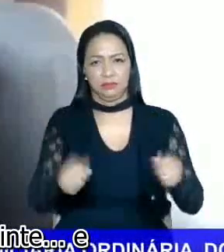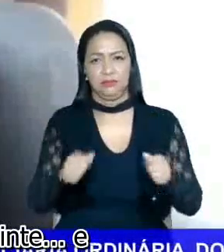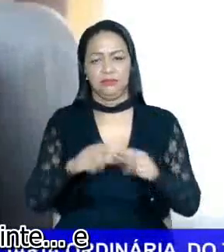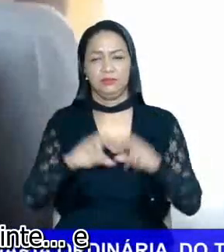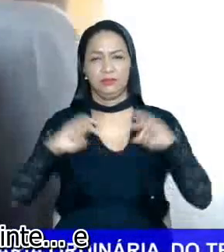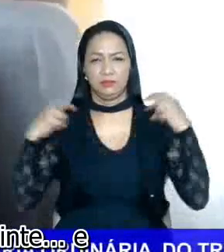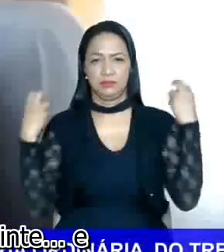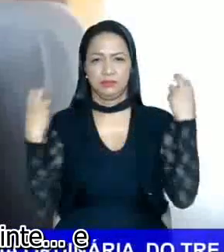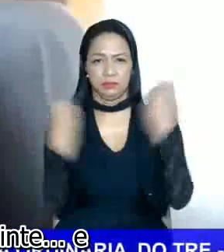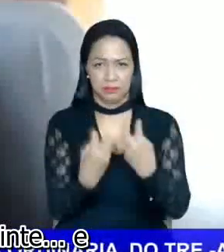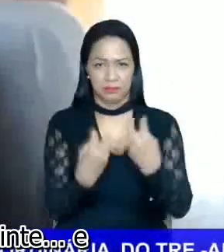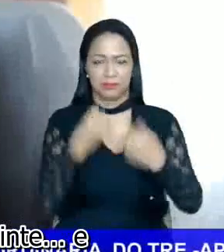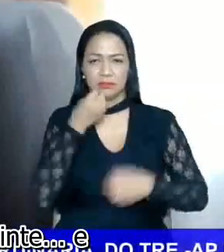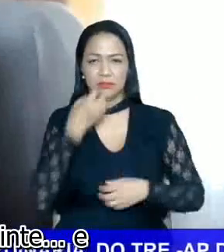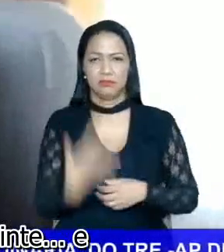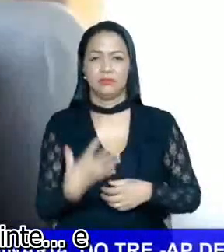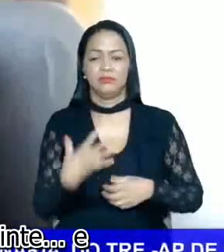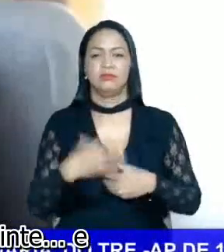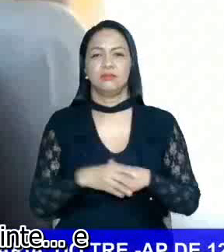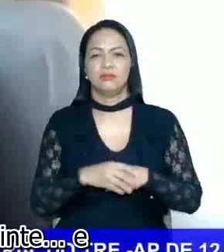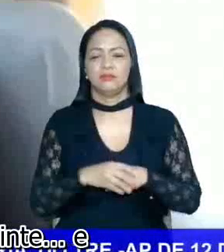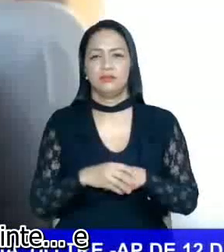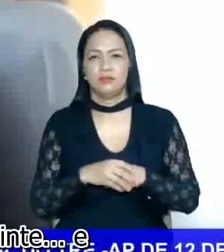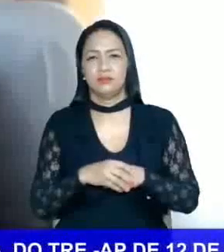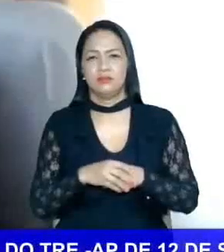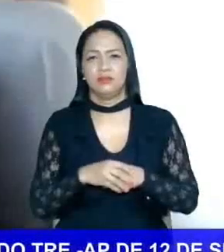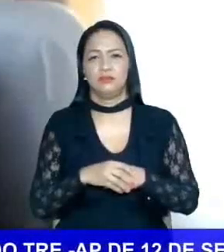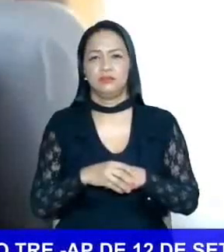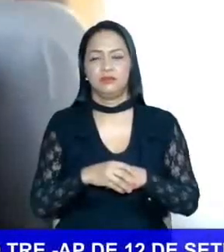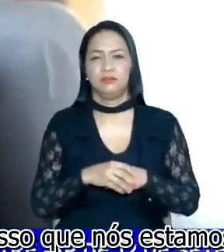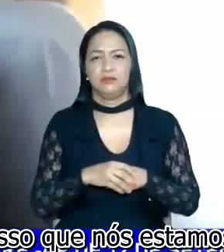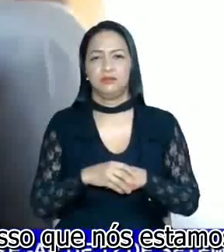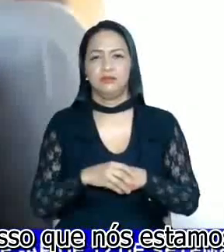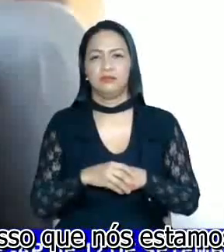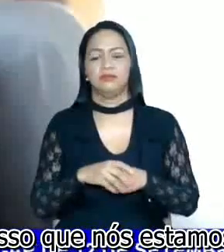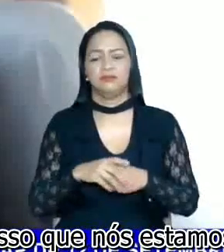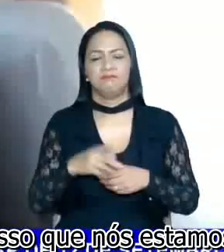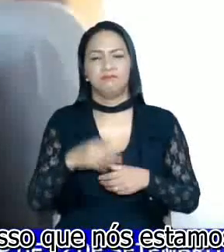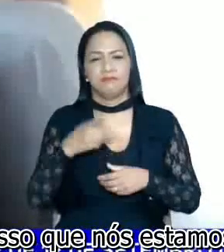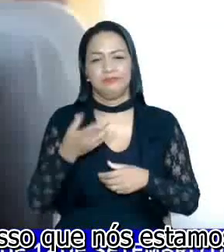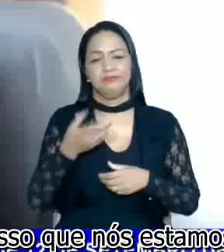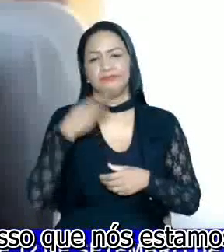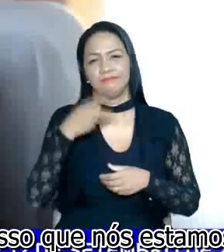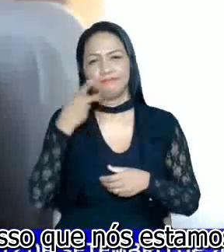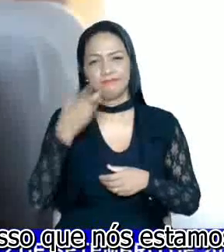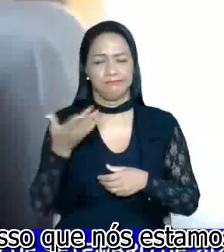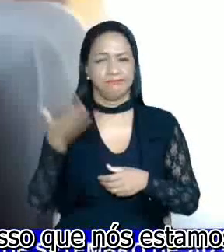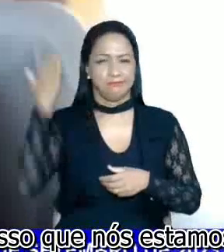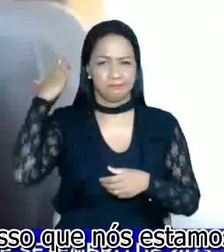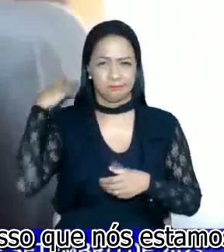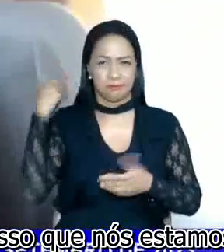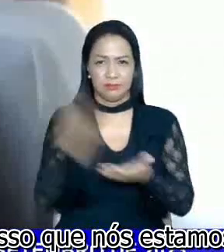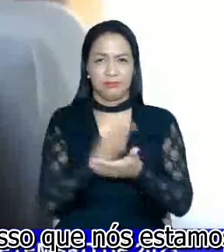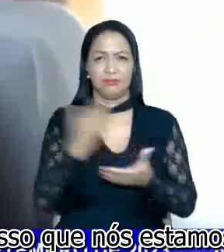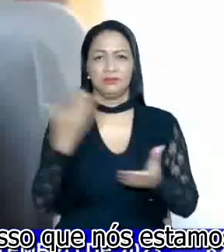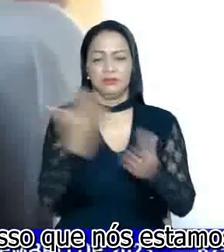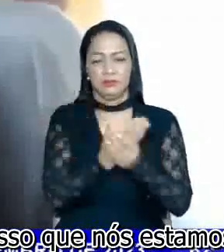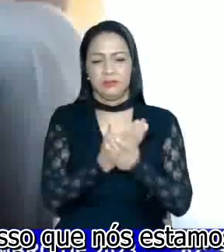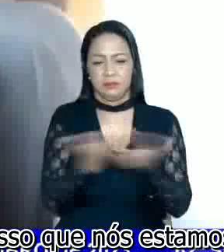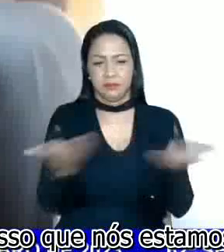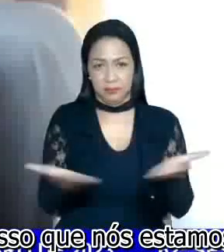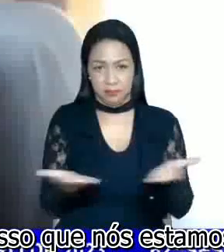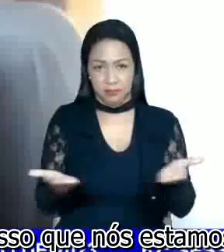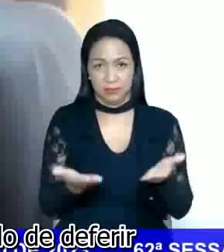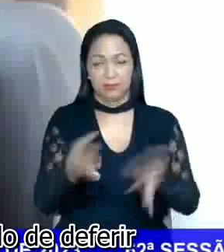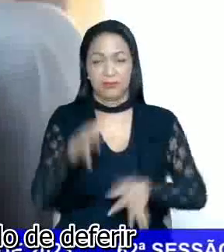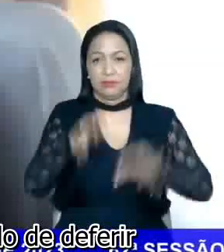Corte cuidemos bem, que é o seguinte, e eu falei isso porque aconteceu nesse processo agora, neste nosso, que nós estamos